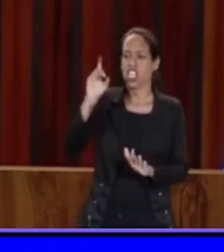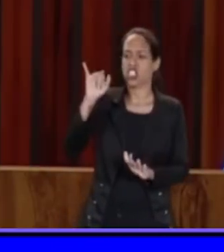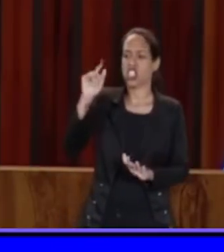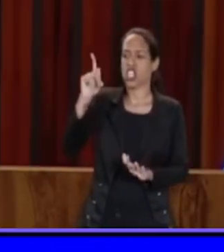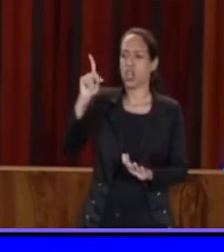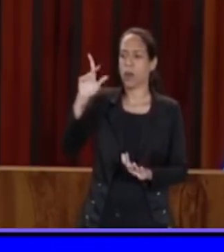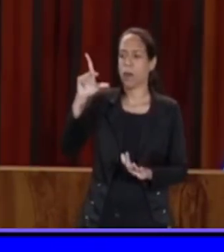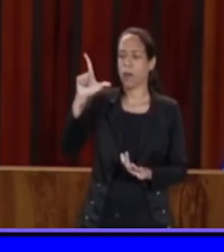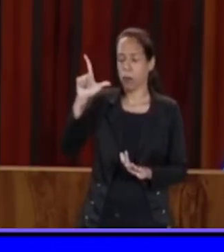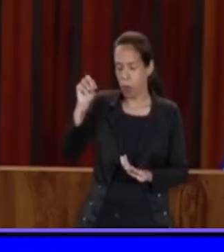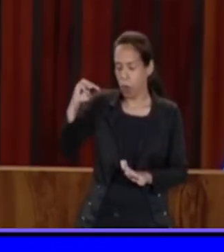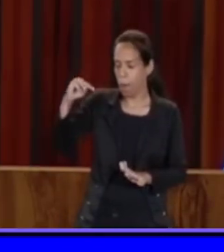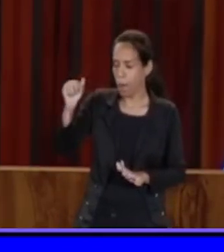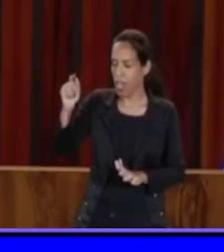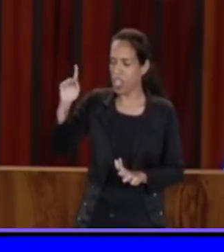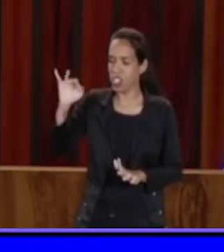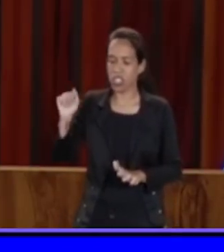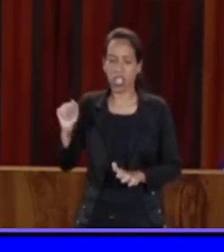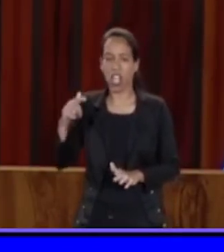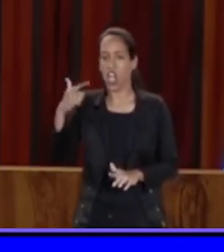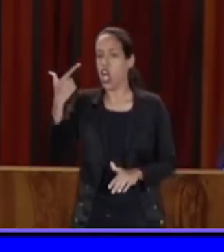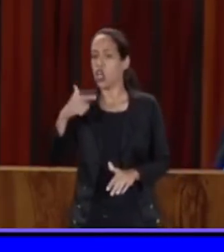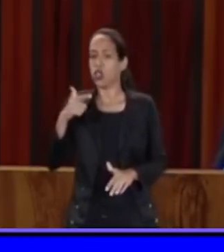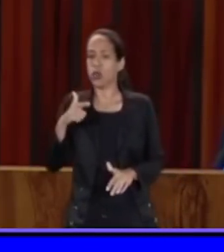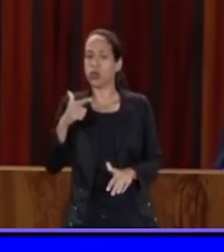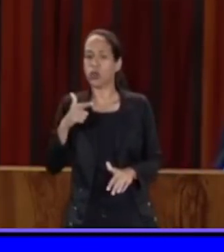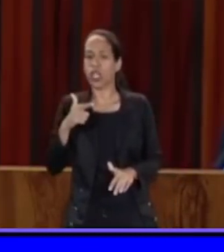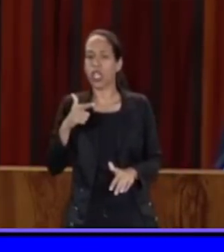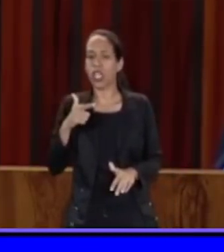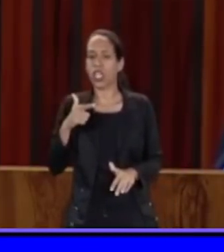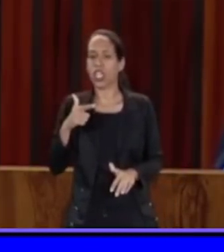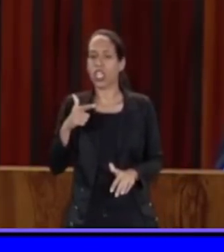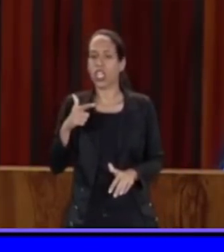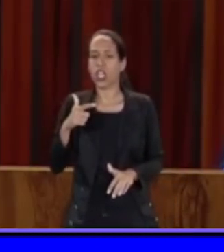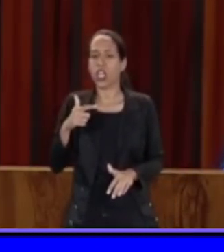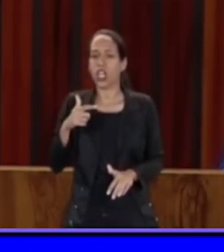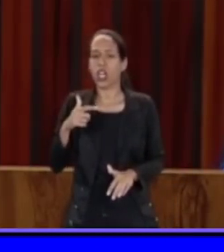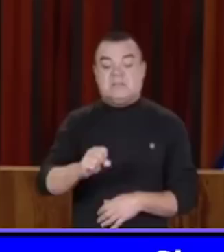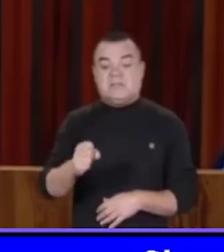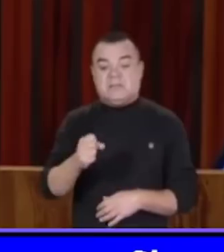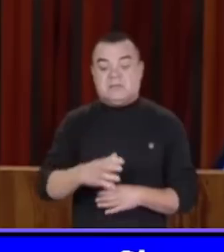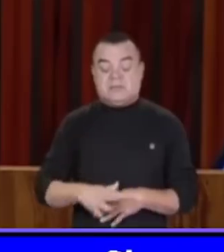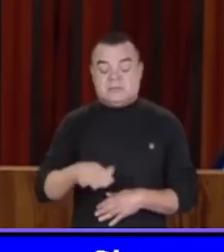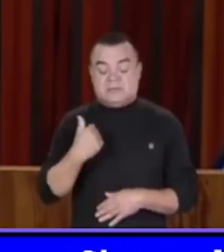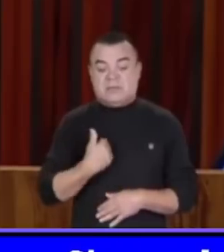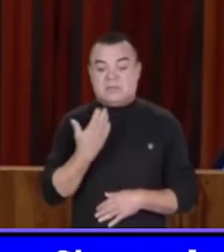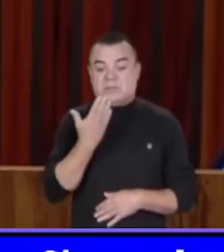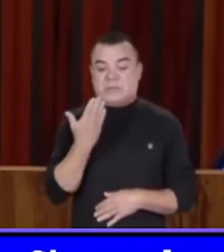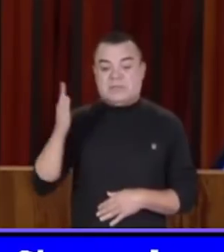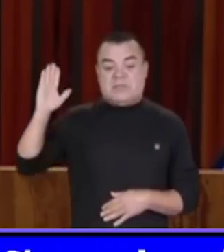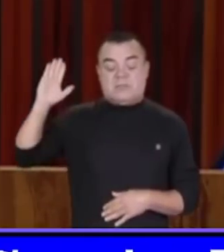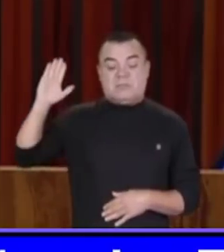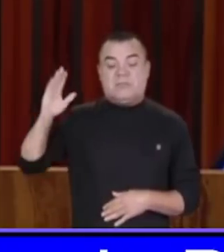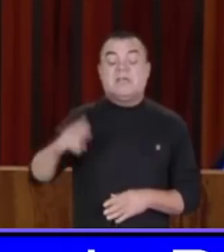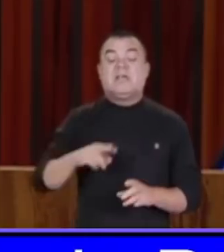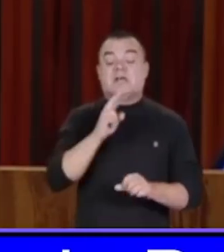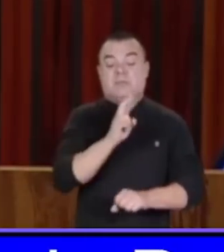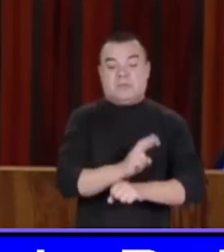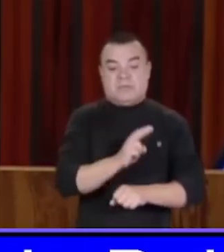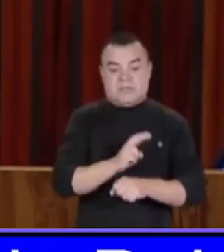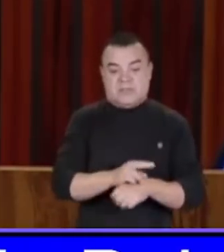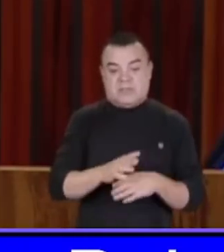que, evidentemente, não possuem capacidade eleitoral ativa. Bastaria